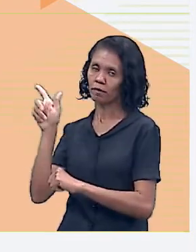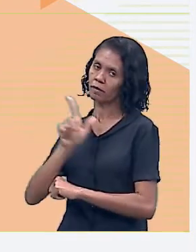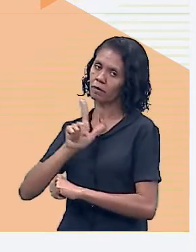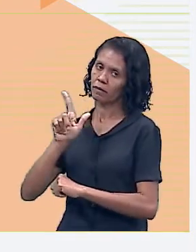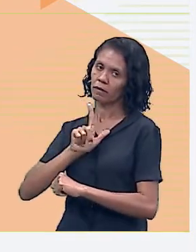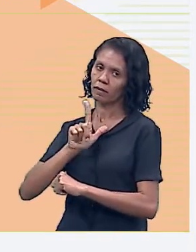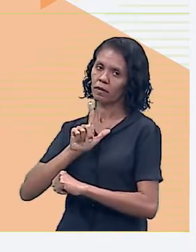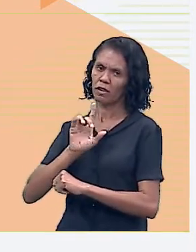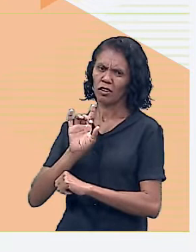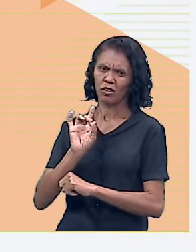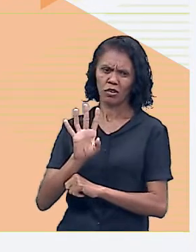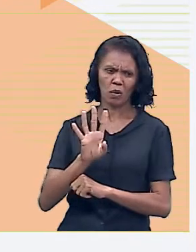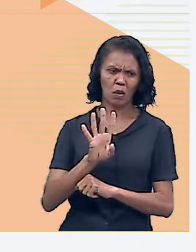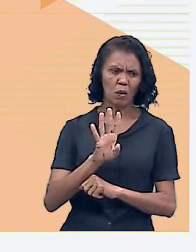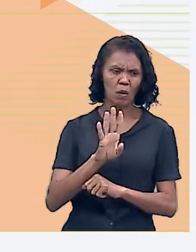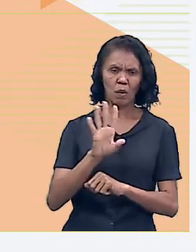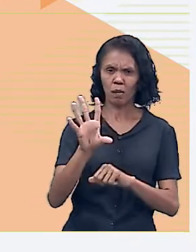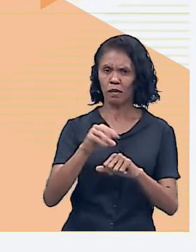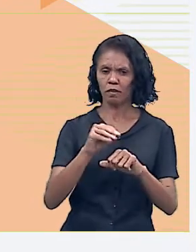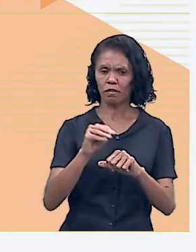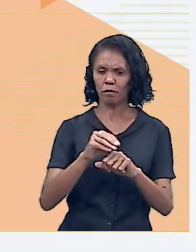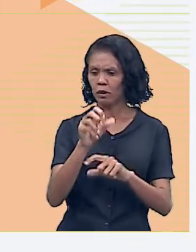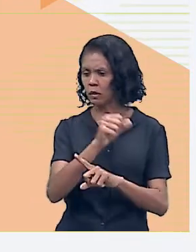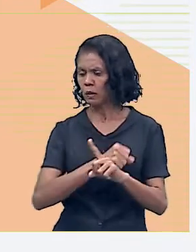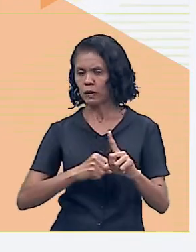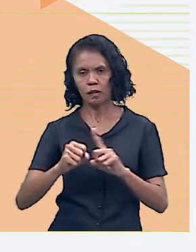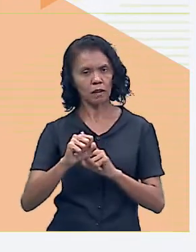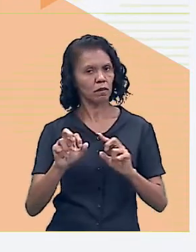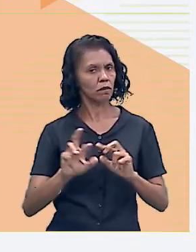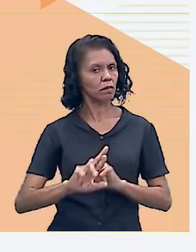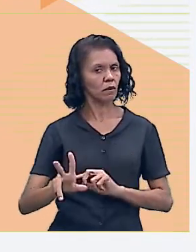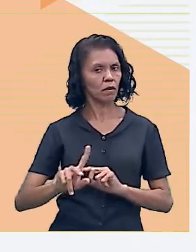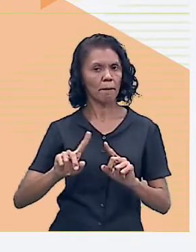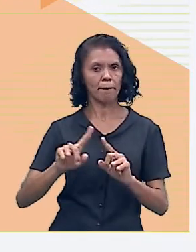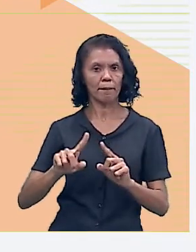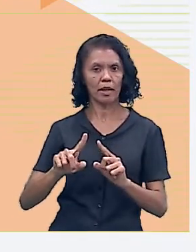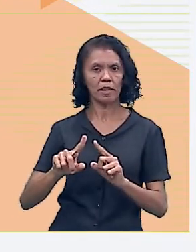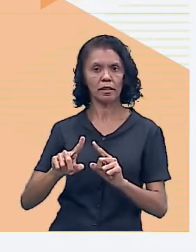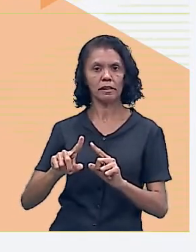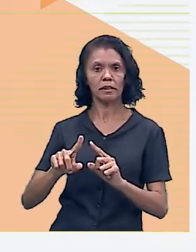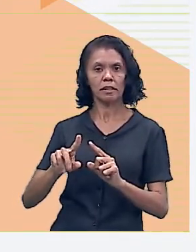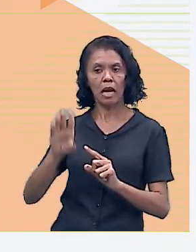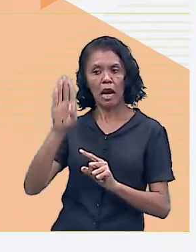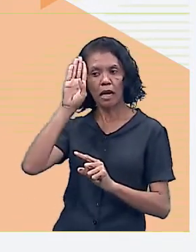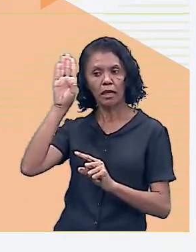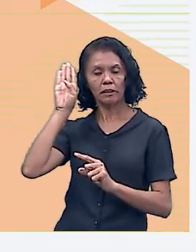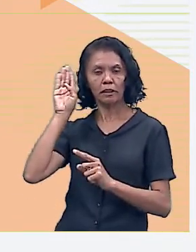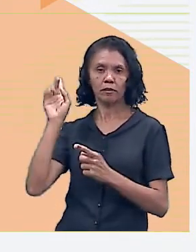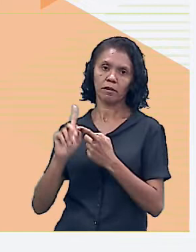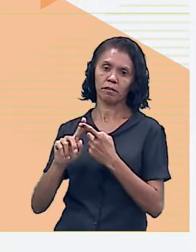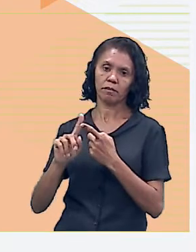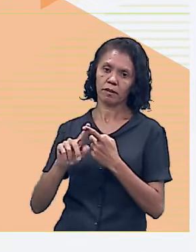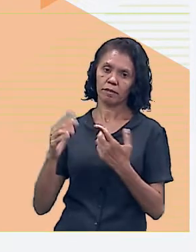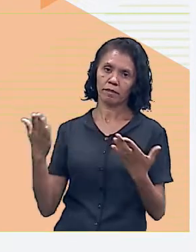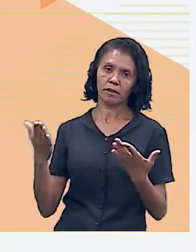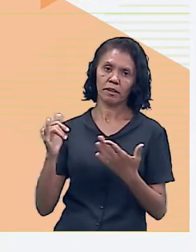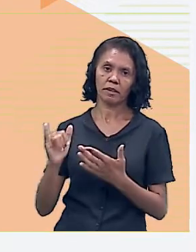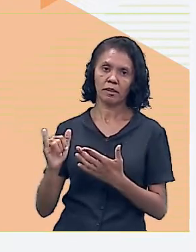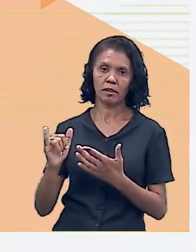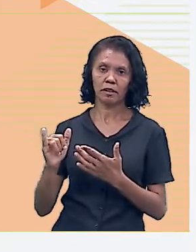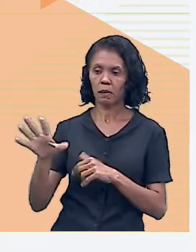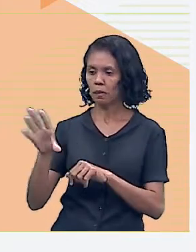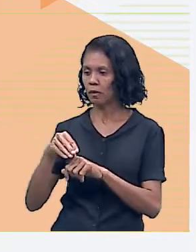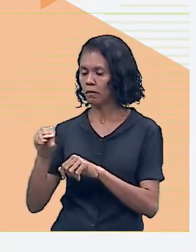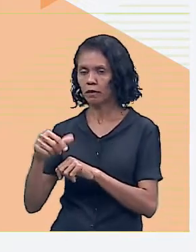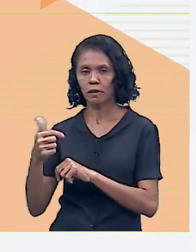não somente é conhecimento acadêmico que você precisa fundamentar nas áreas do saber se você não consegue fundamentar nas